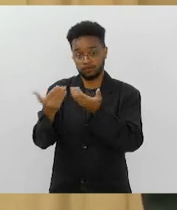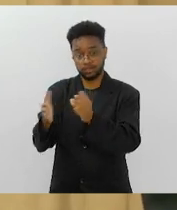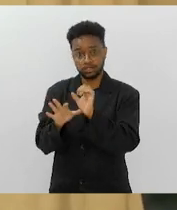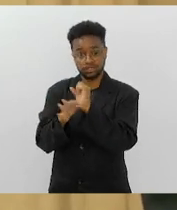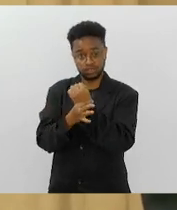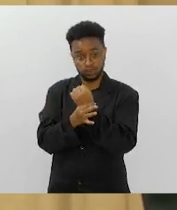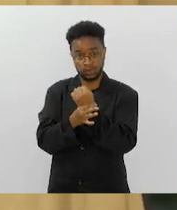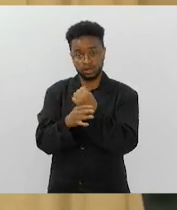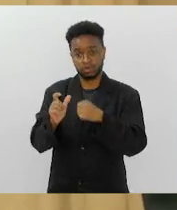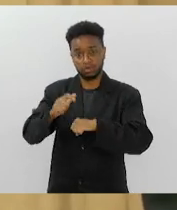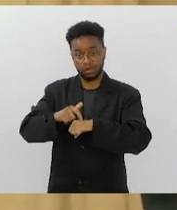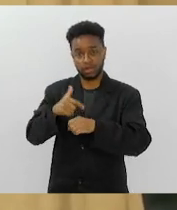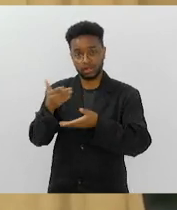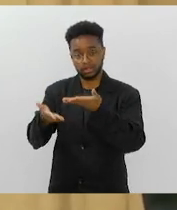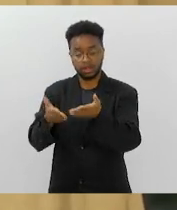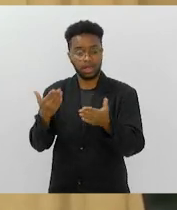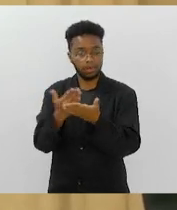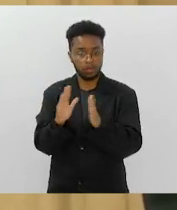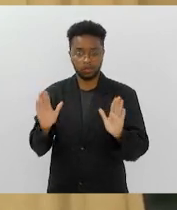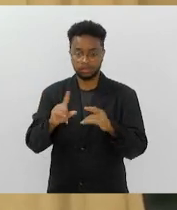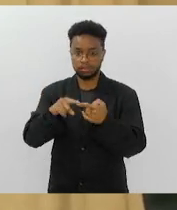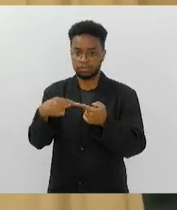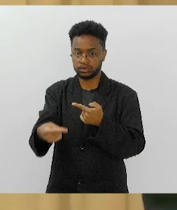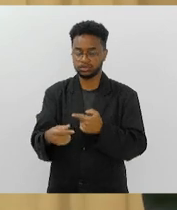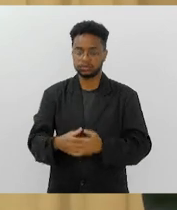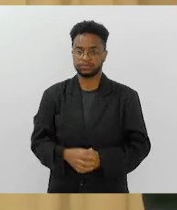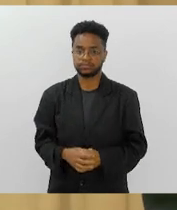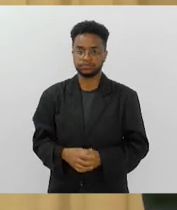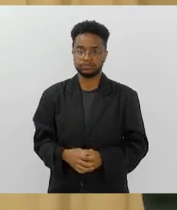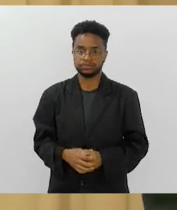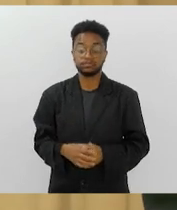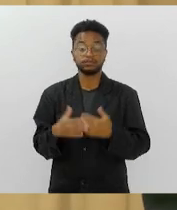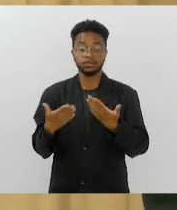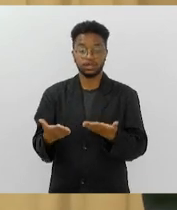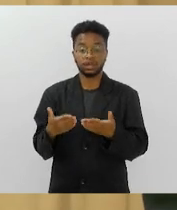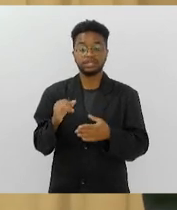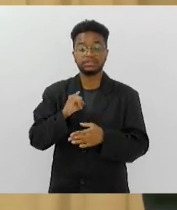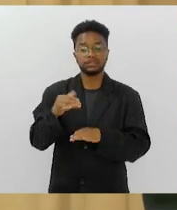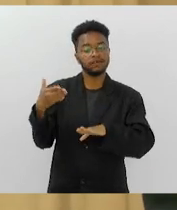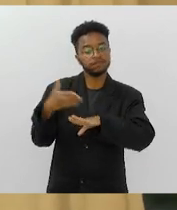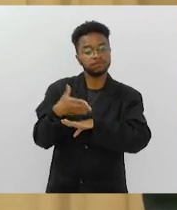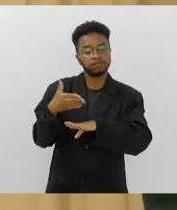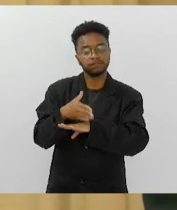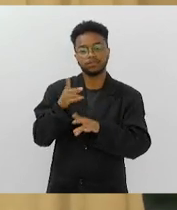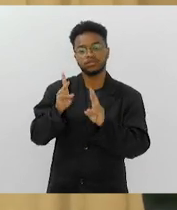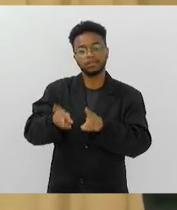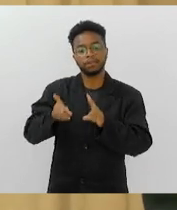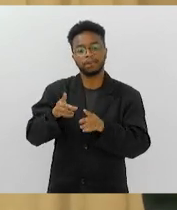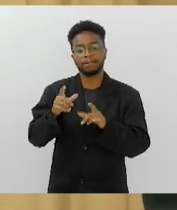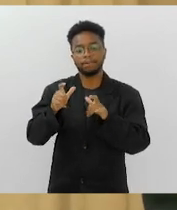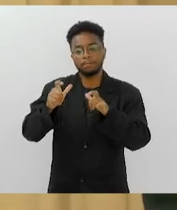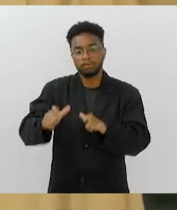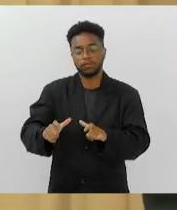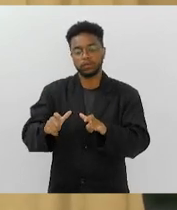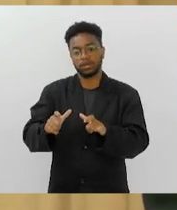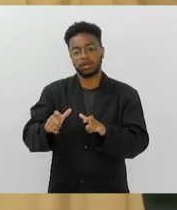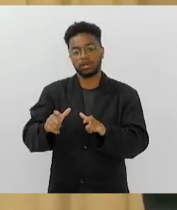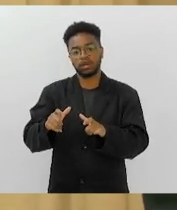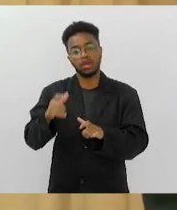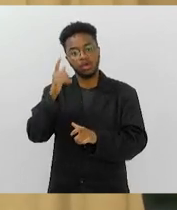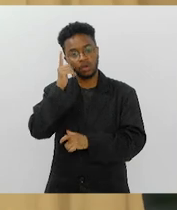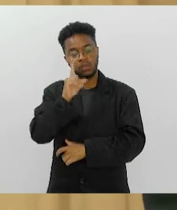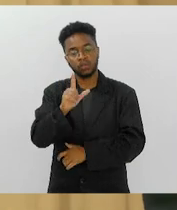ocorrência cessou. A territorialização, a presença da Polícia Militar constante naquele território,